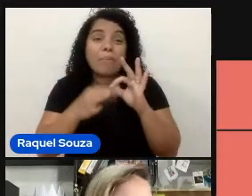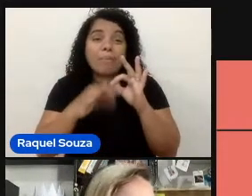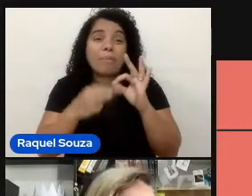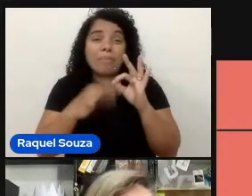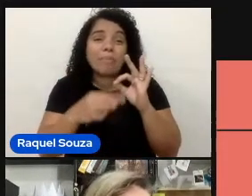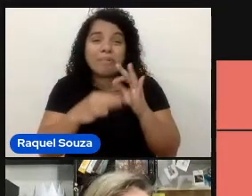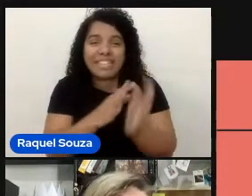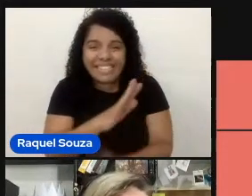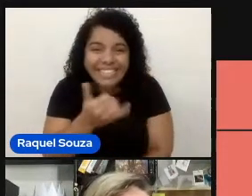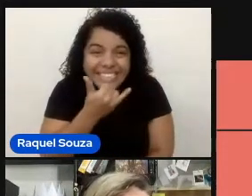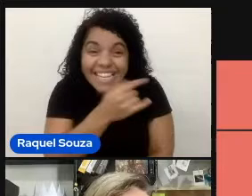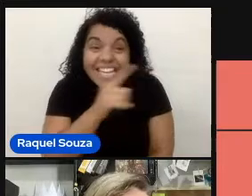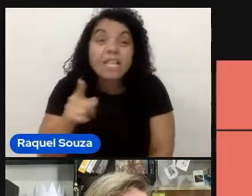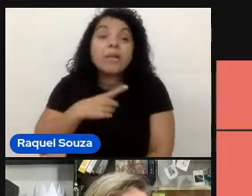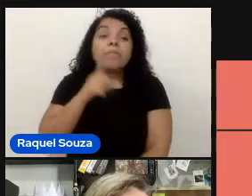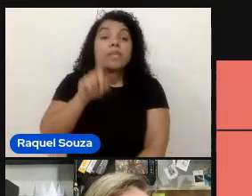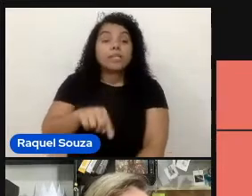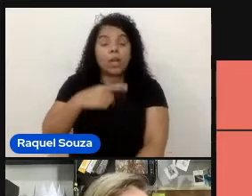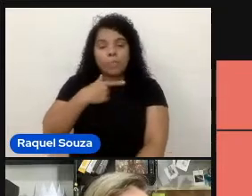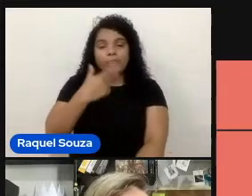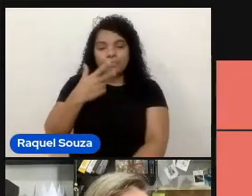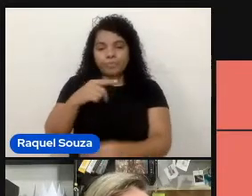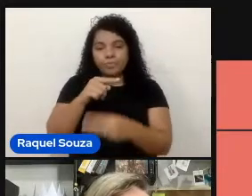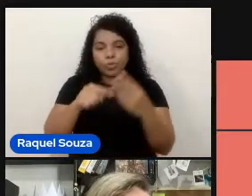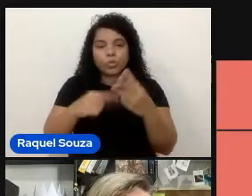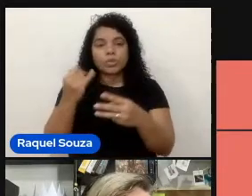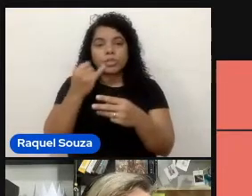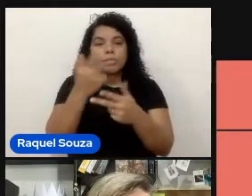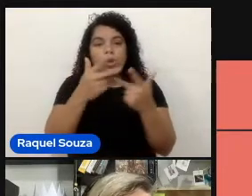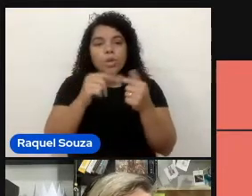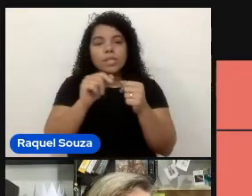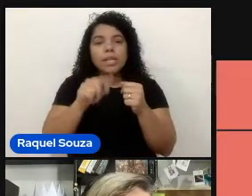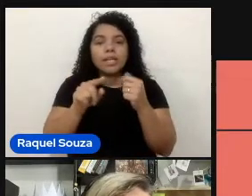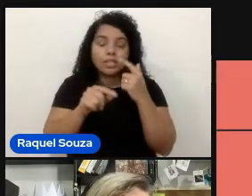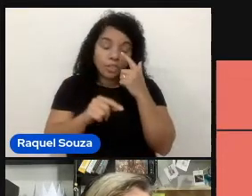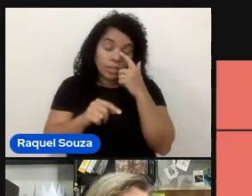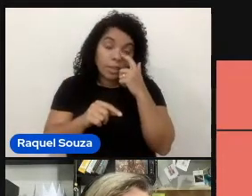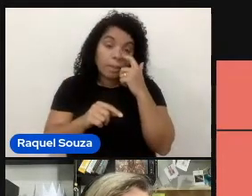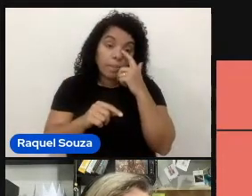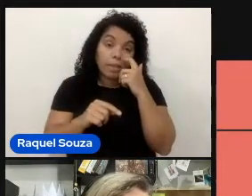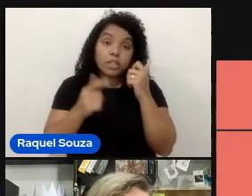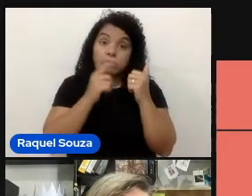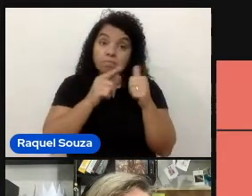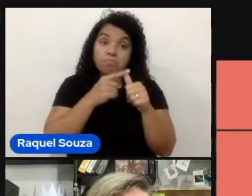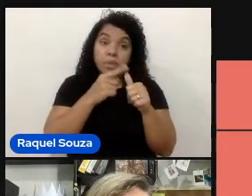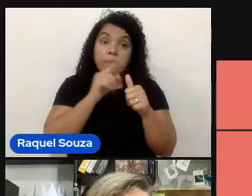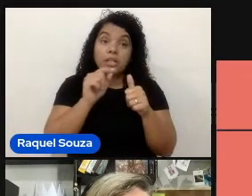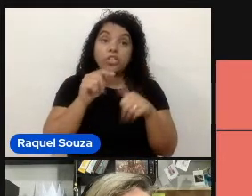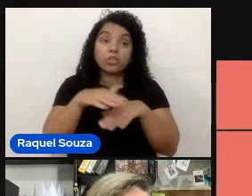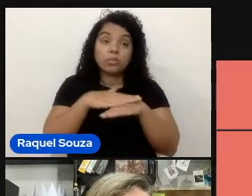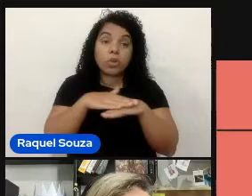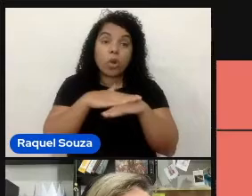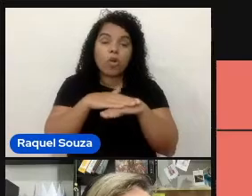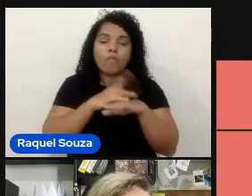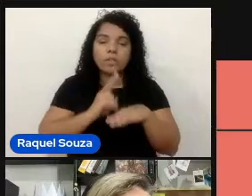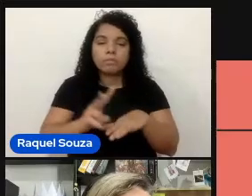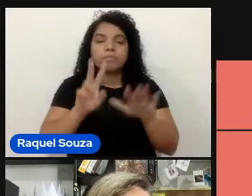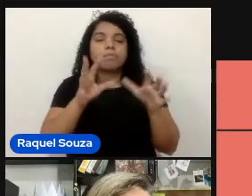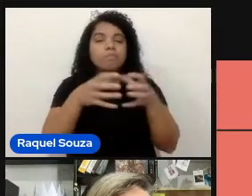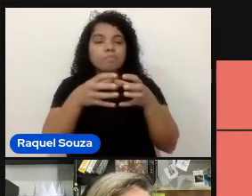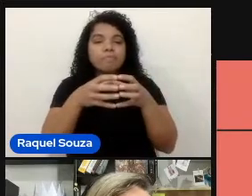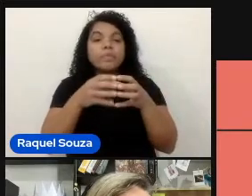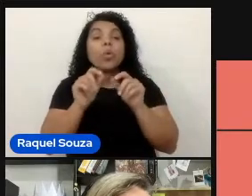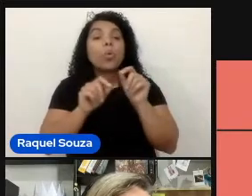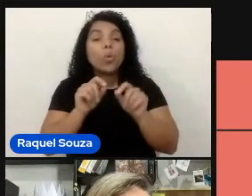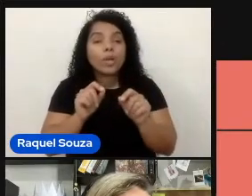super importantes e eu vou separar aqui em alguns momentos. Primeiro, uma coisa que a gente conversa muito em todos os times que a gente passou a gente